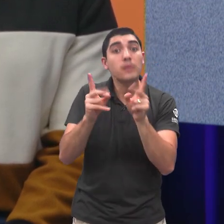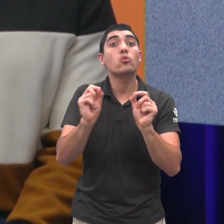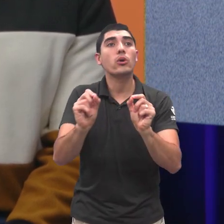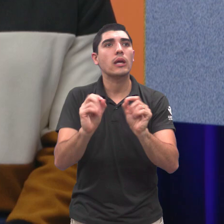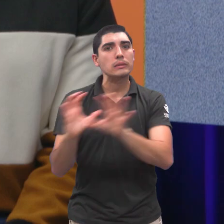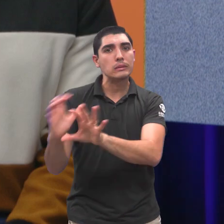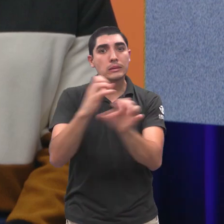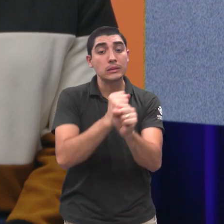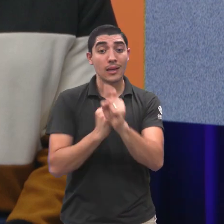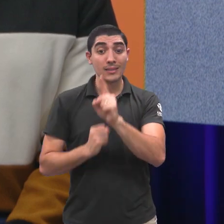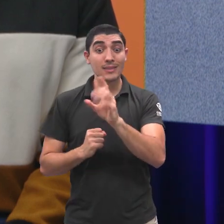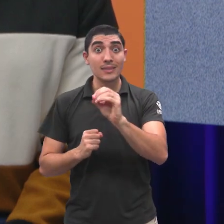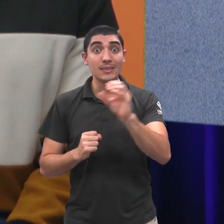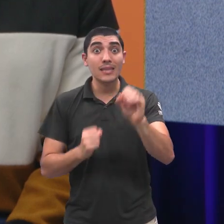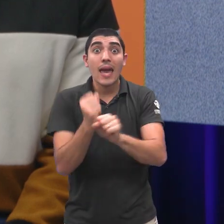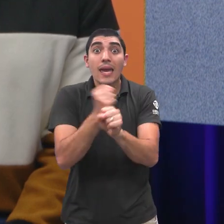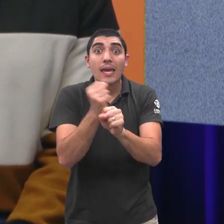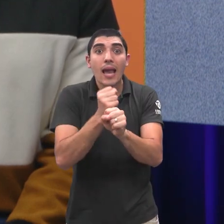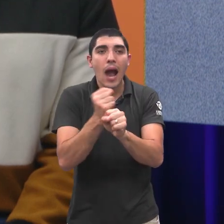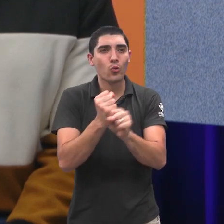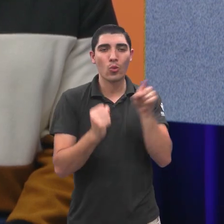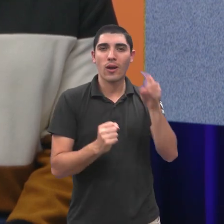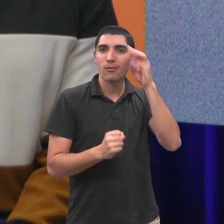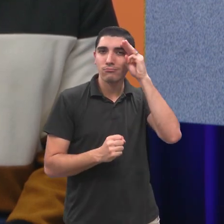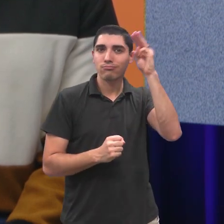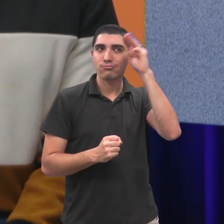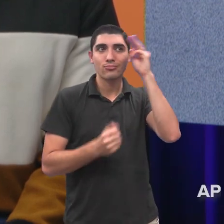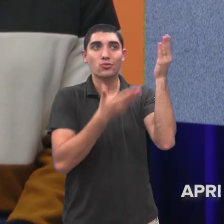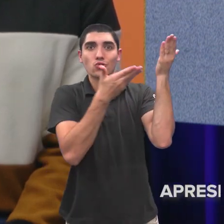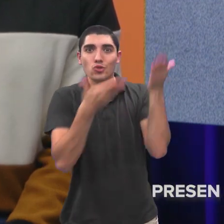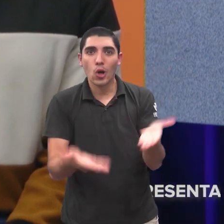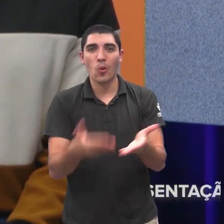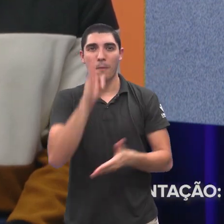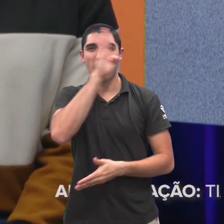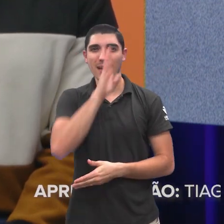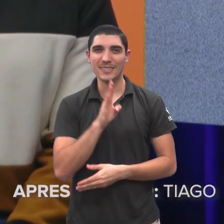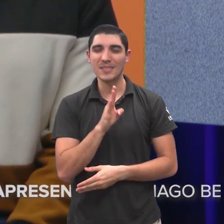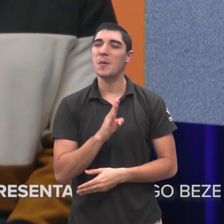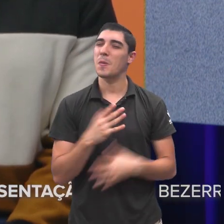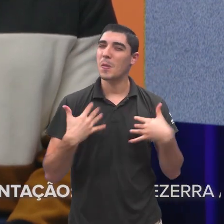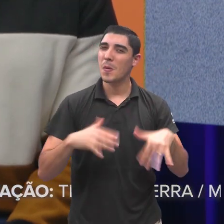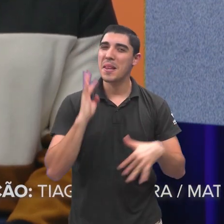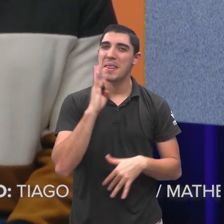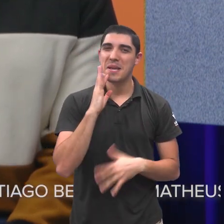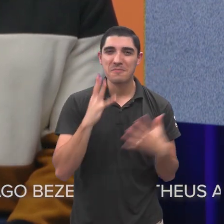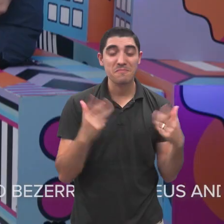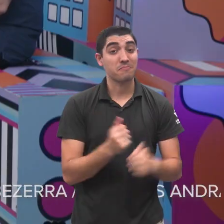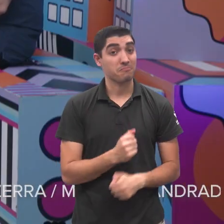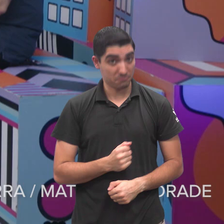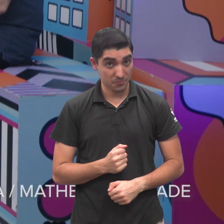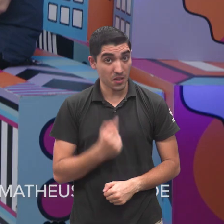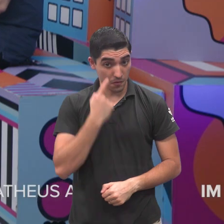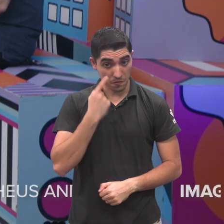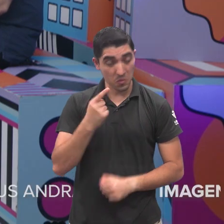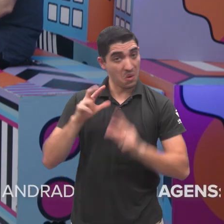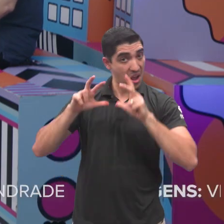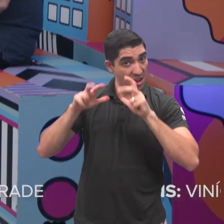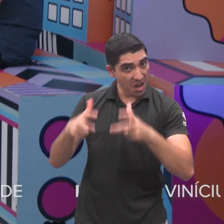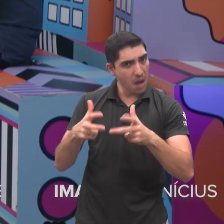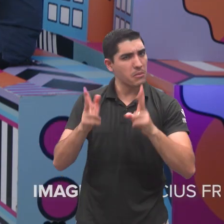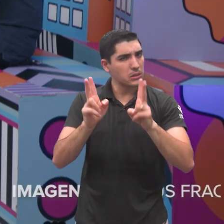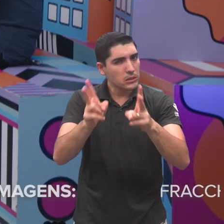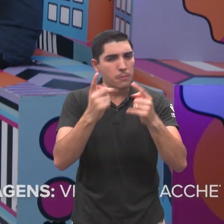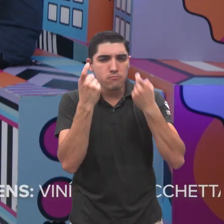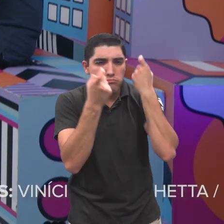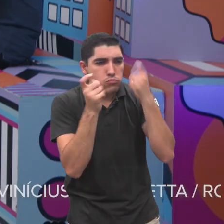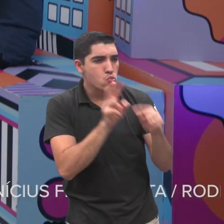da vinda do escotismo para o Brasil. Olha só. Como o Carlos contou pra gente no backstage. É verdade. Muito legal. Então, quer dizer, são os trabalhos da Câmara